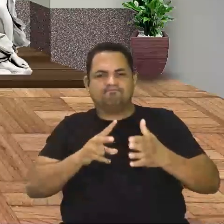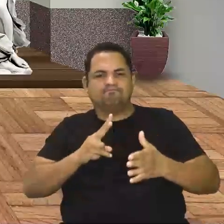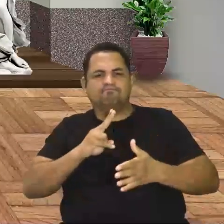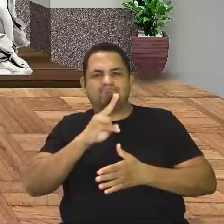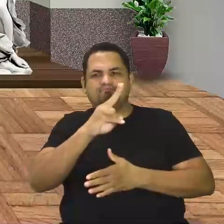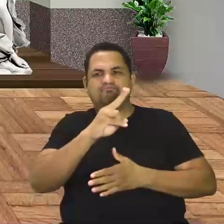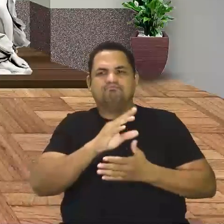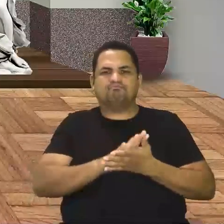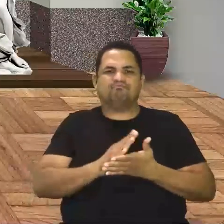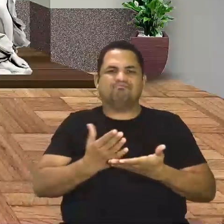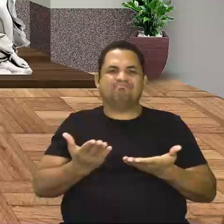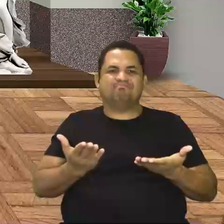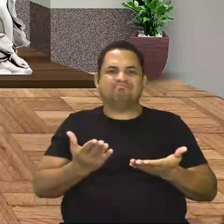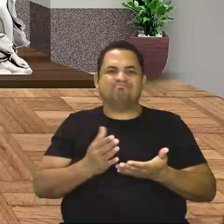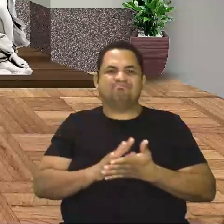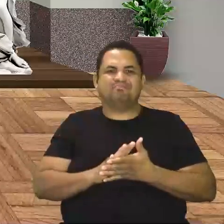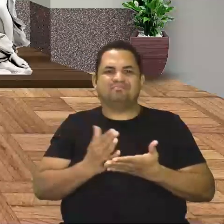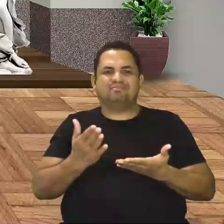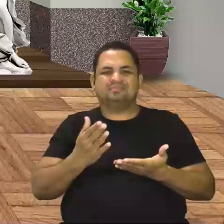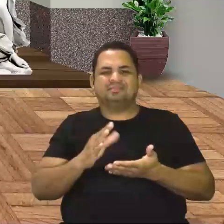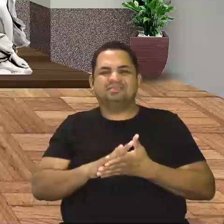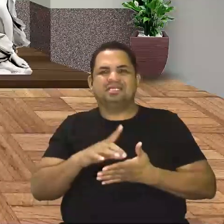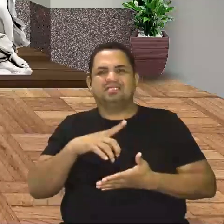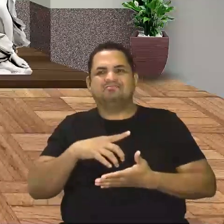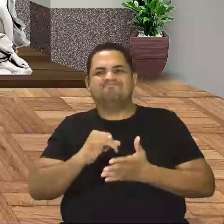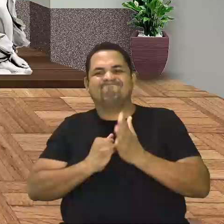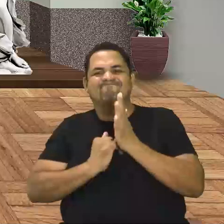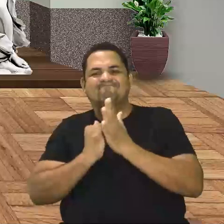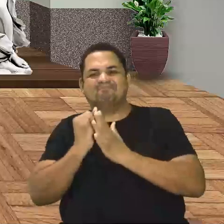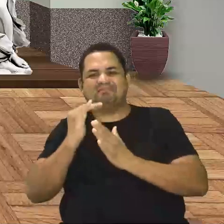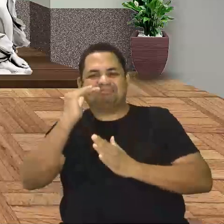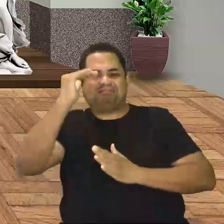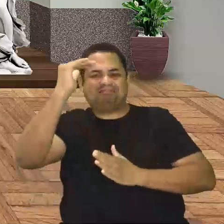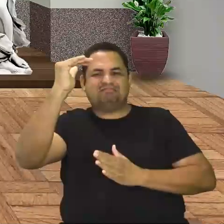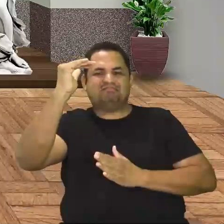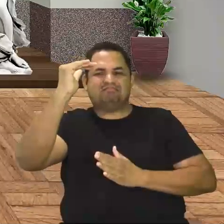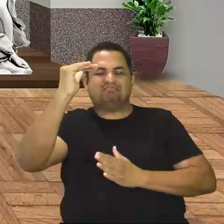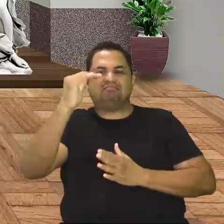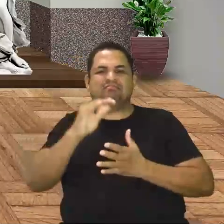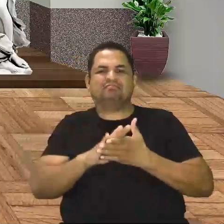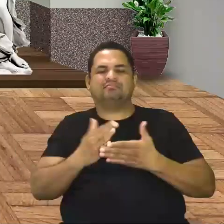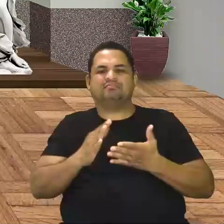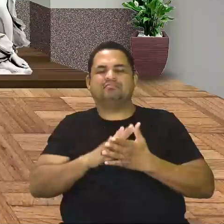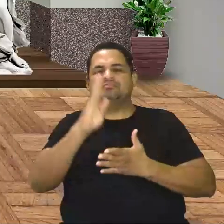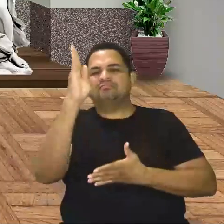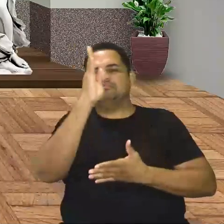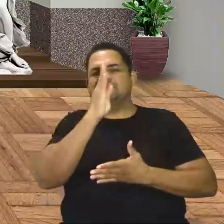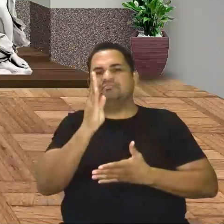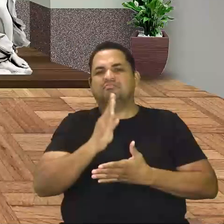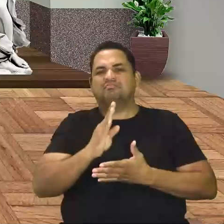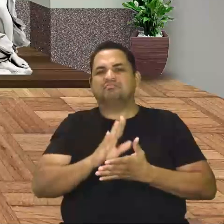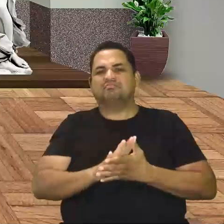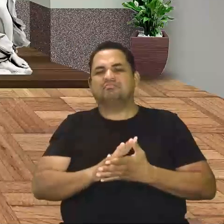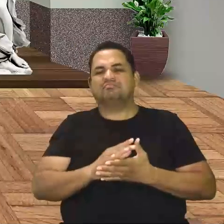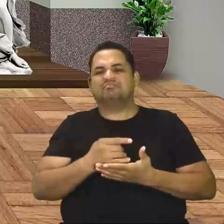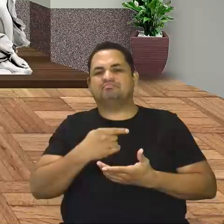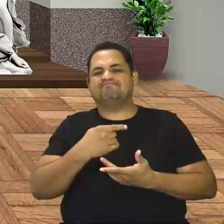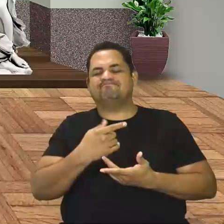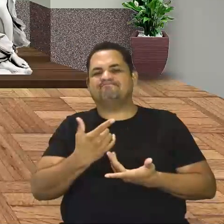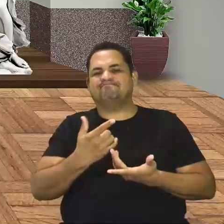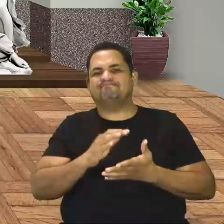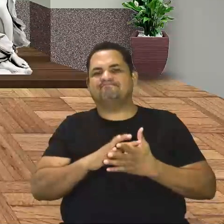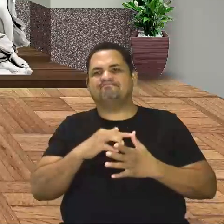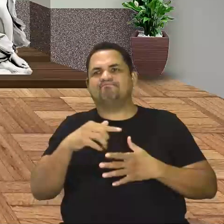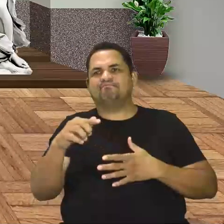uma crise econômica que leva à inflação muito forte. O Brasil, ele sai